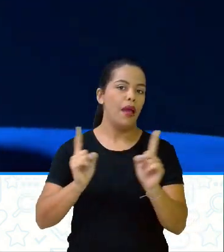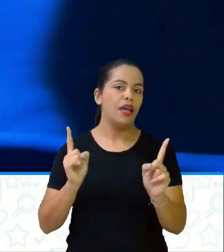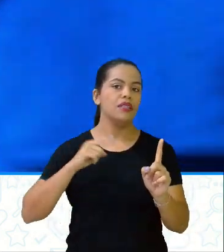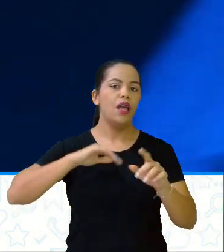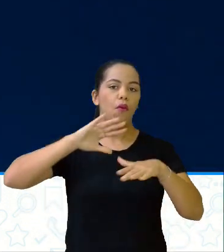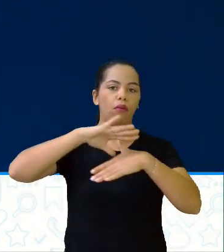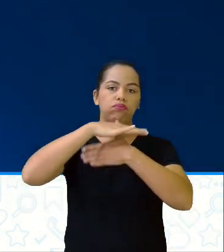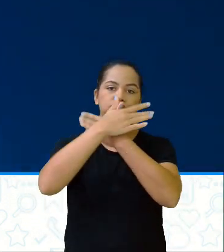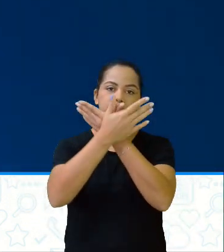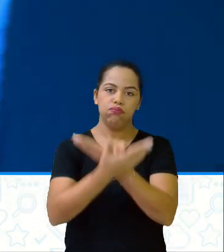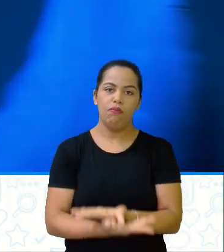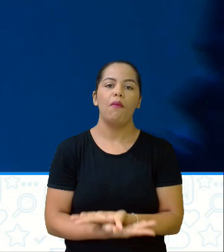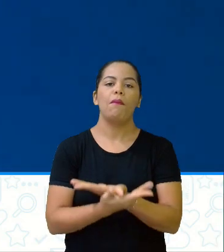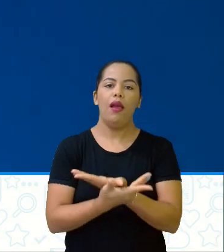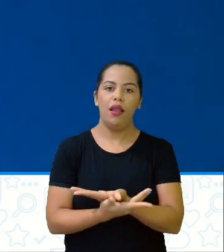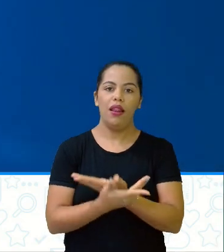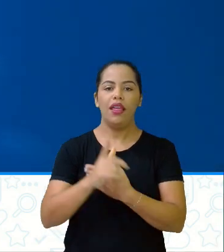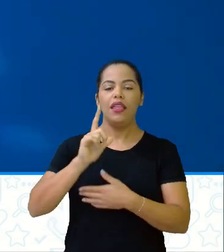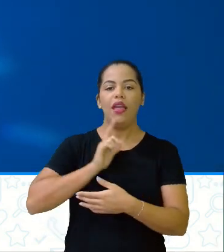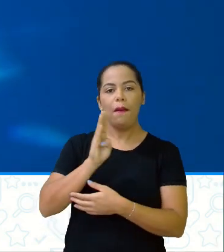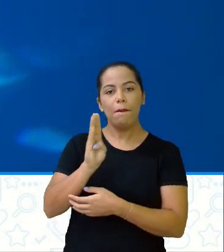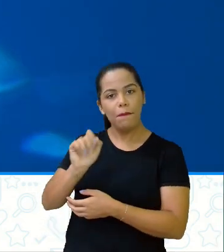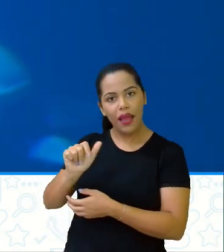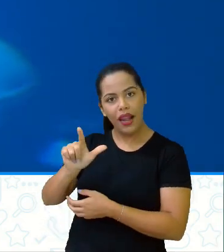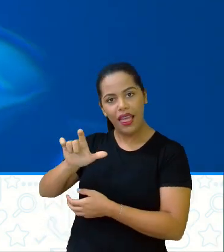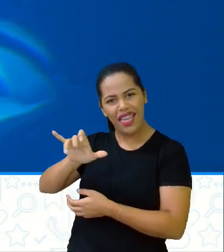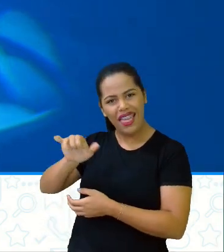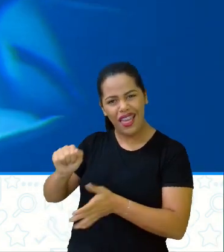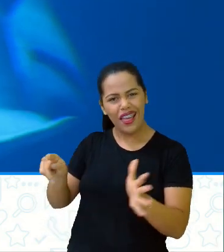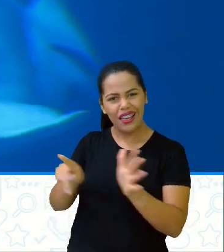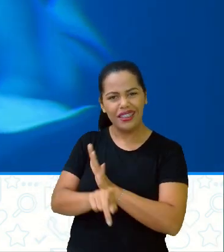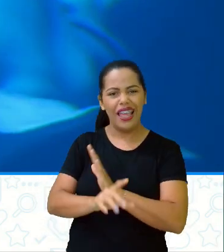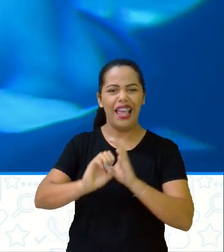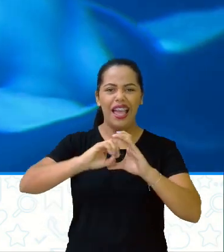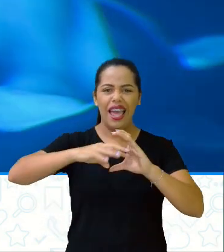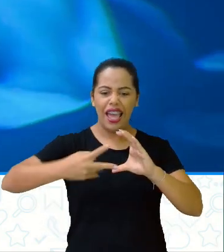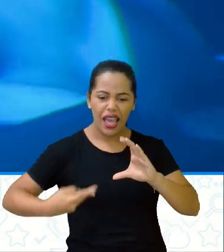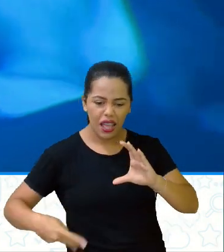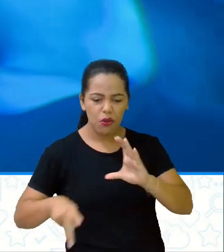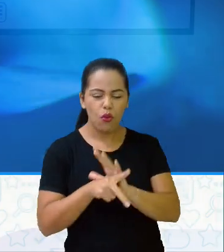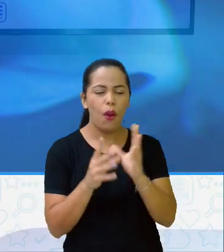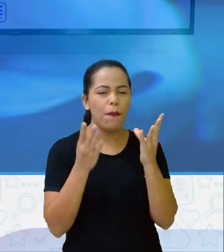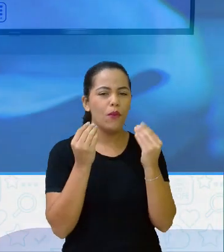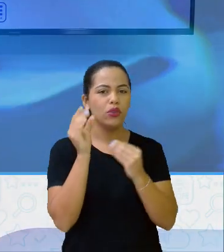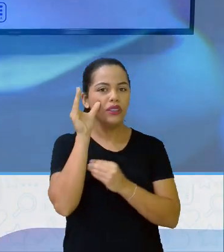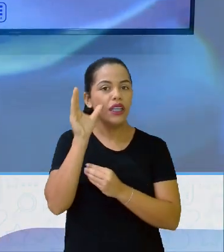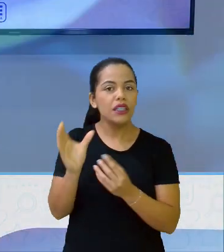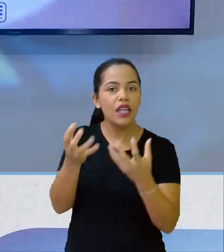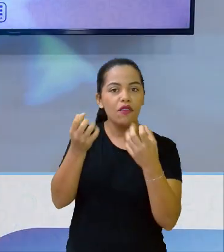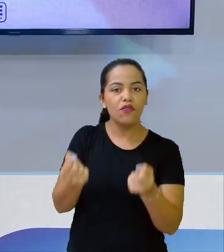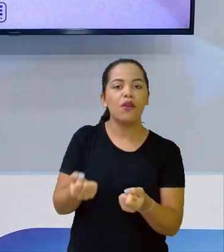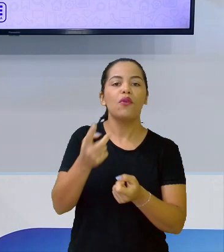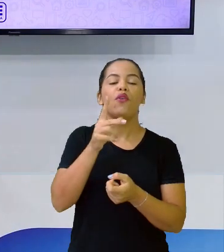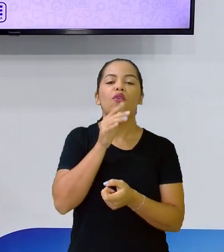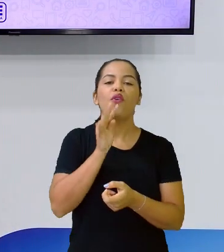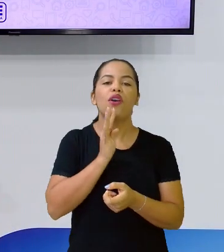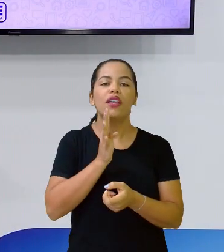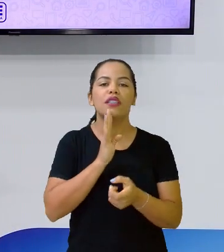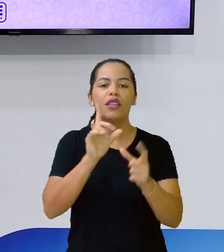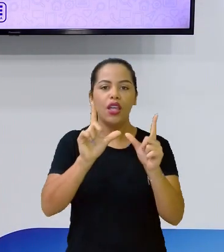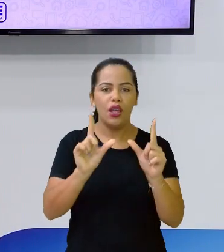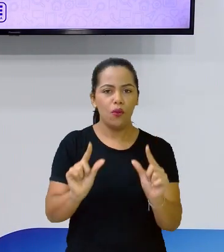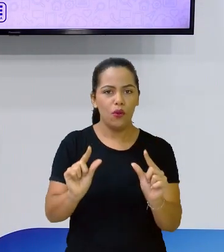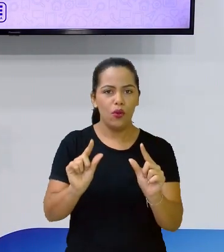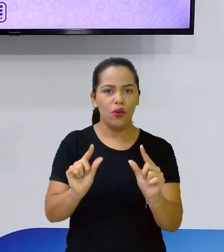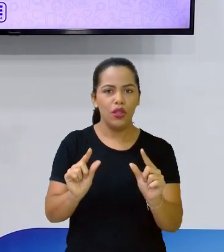bonita. E ela tem várias características interessantes. Vamos conhecer um pouquinho? Por que eu trouxe a beluga? Porque o nosso conteúdo hoje é